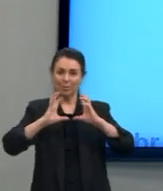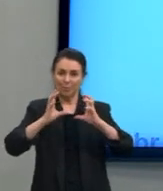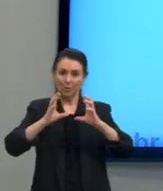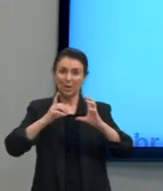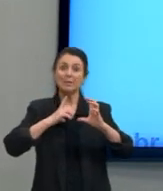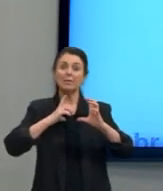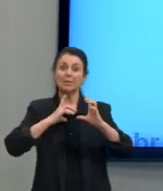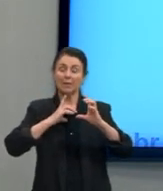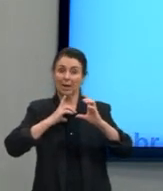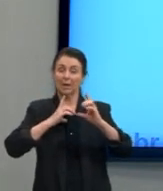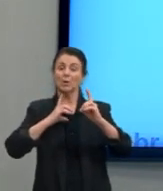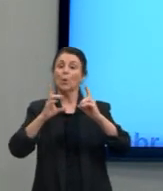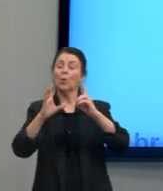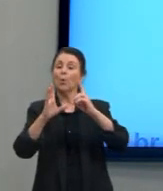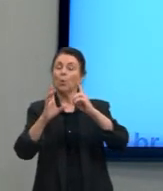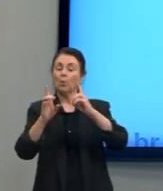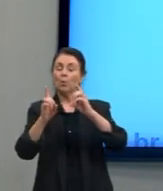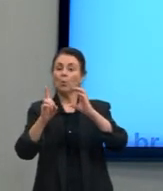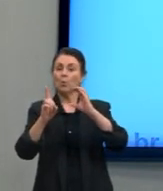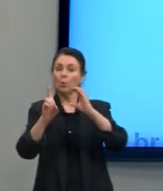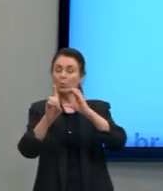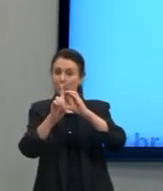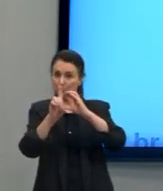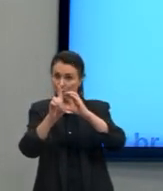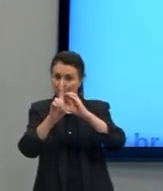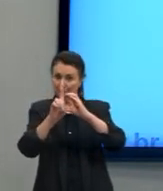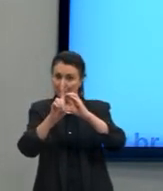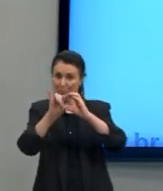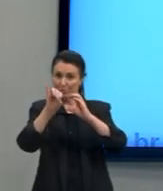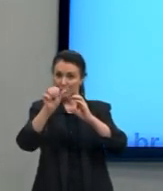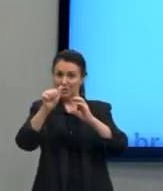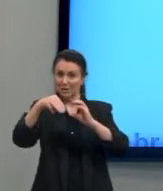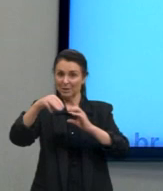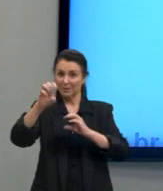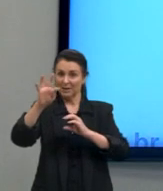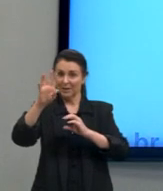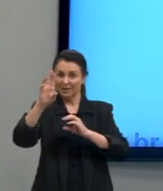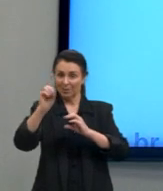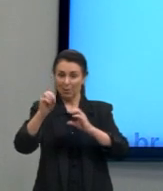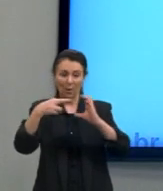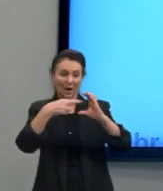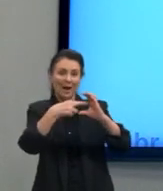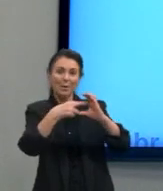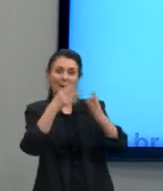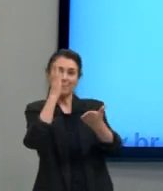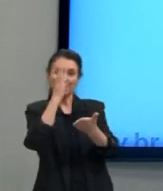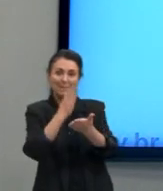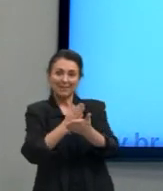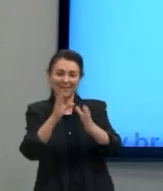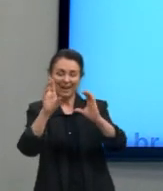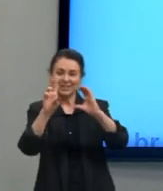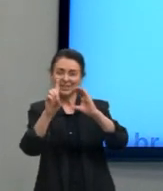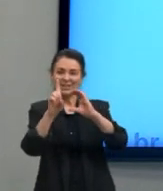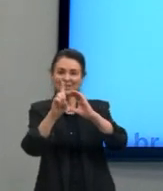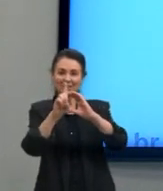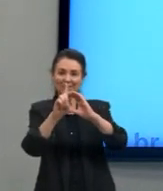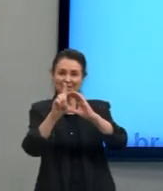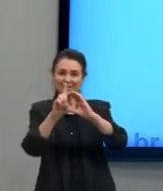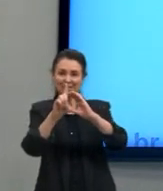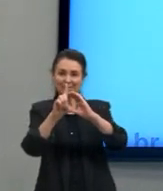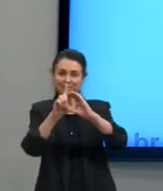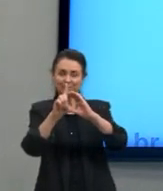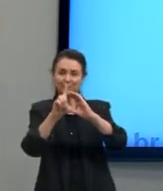vem então do diâmetro a gente sabe que o raio ele é metade do diâmetro e a gente conhece a relação